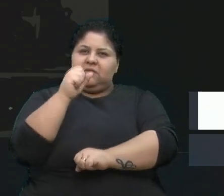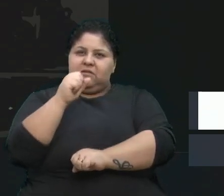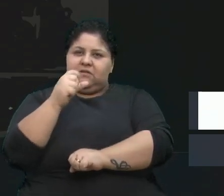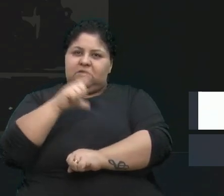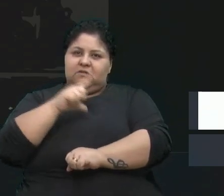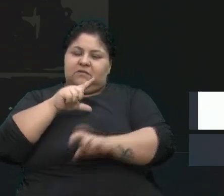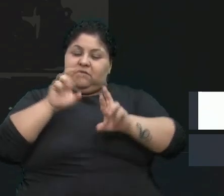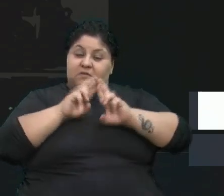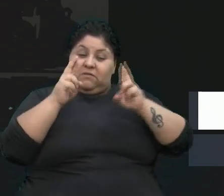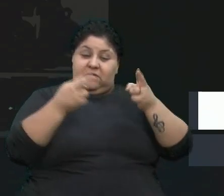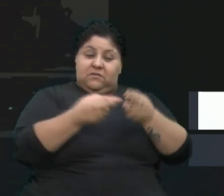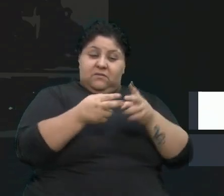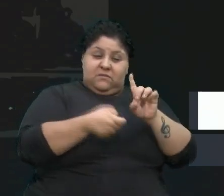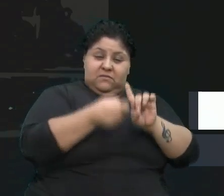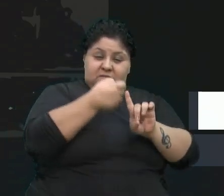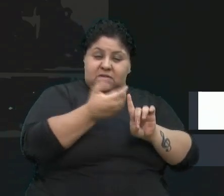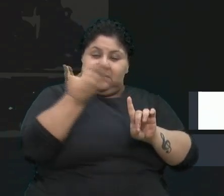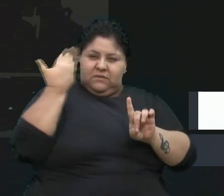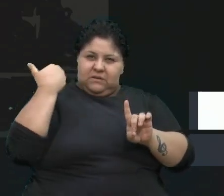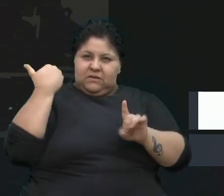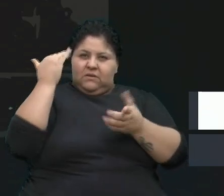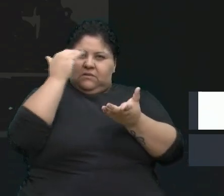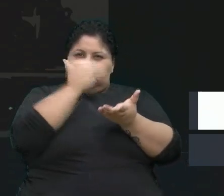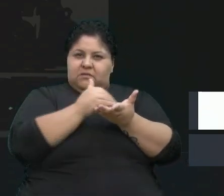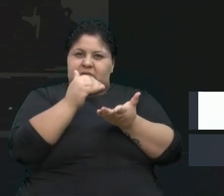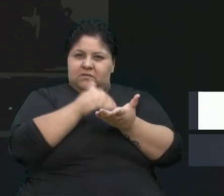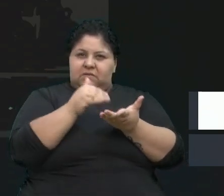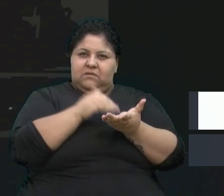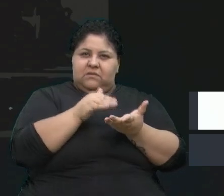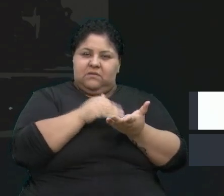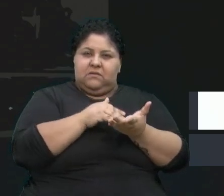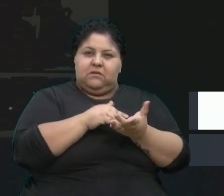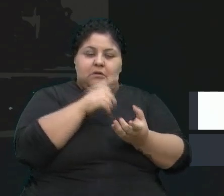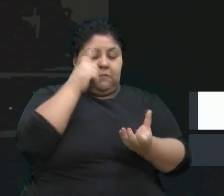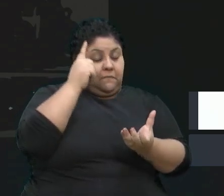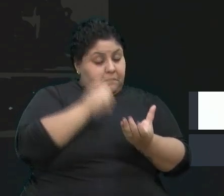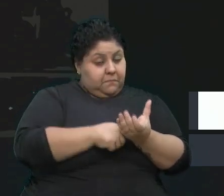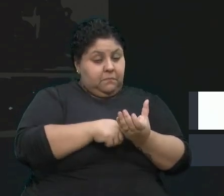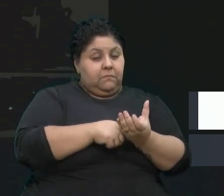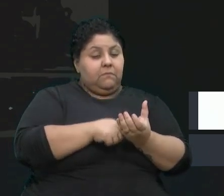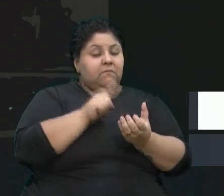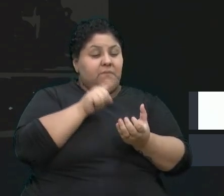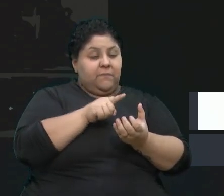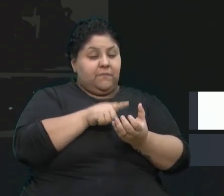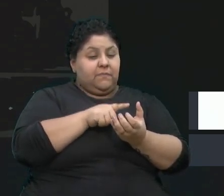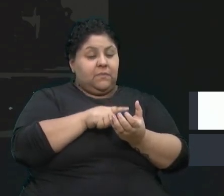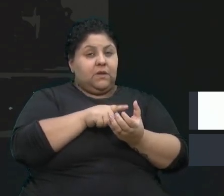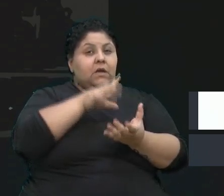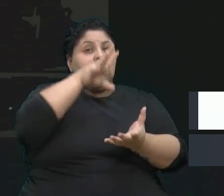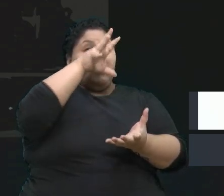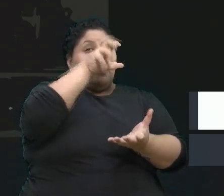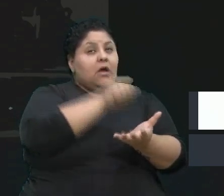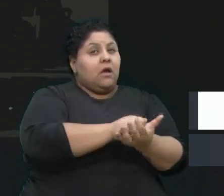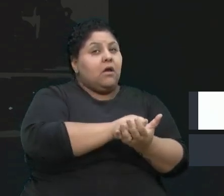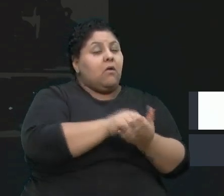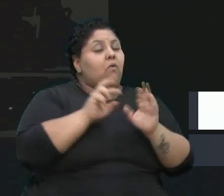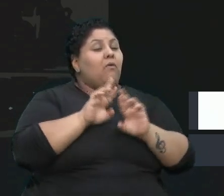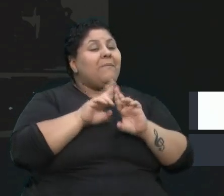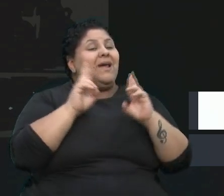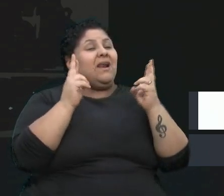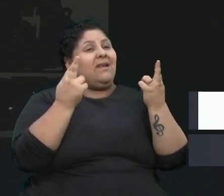passado com os secretários, ficou acertado de que eles iriam marcar, então, uma